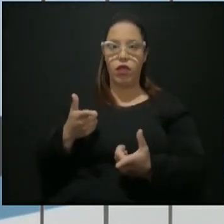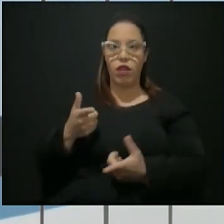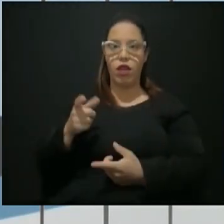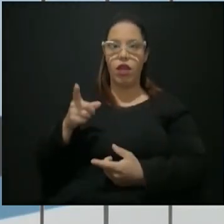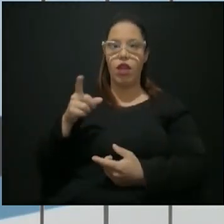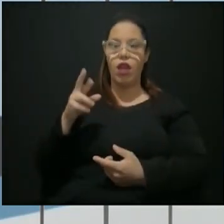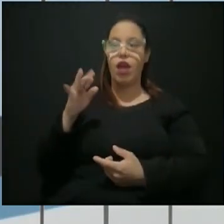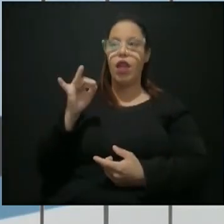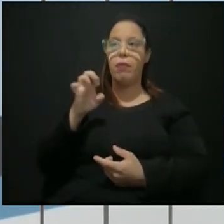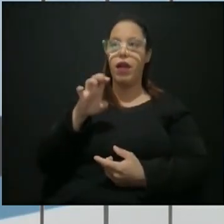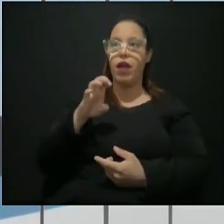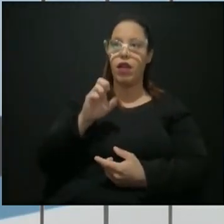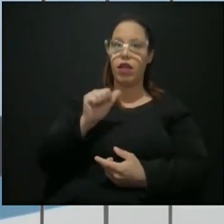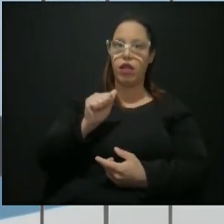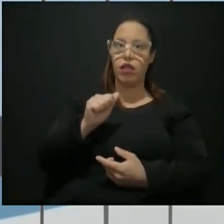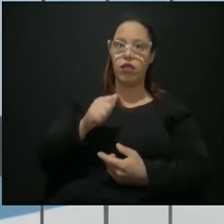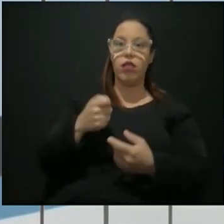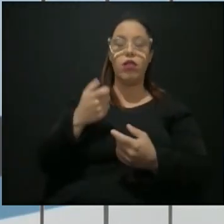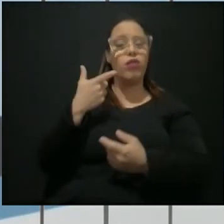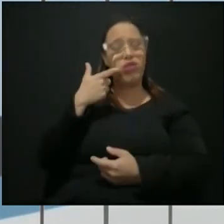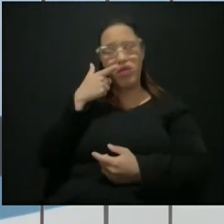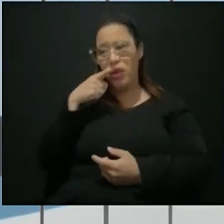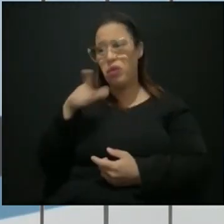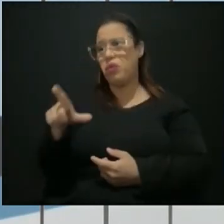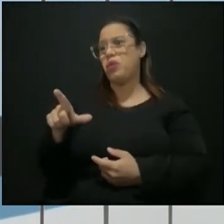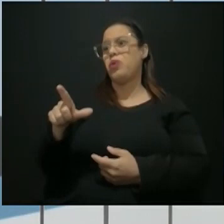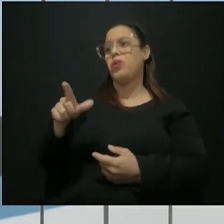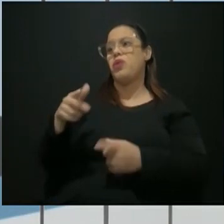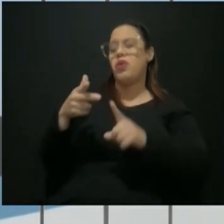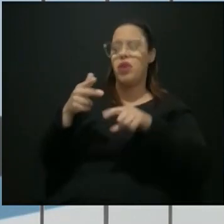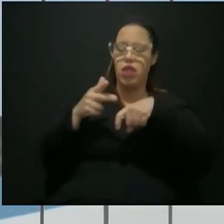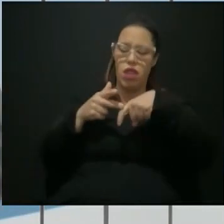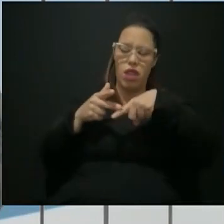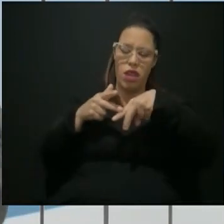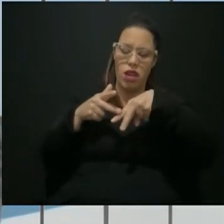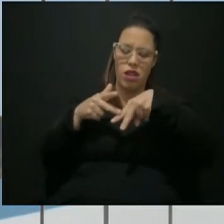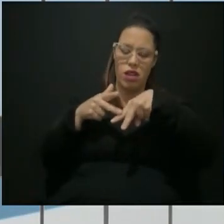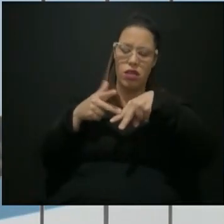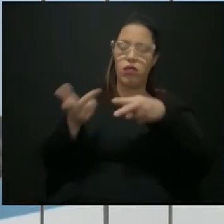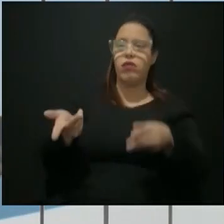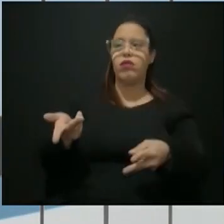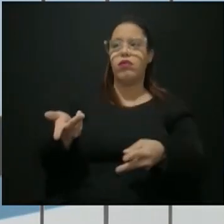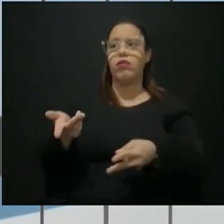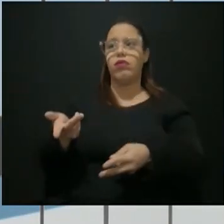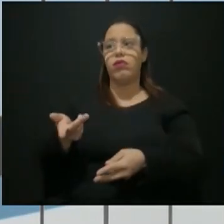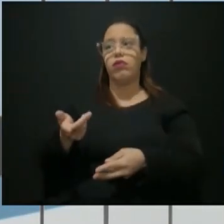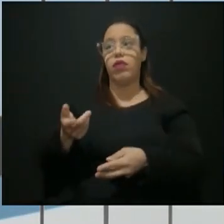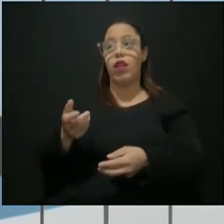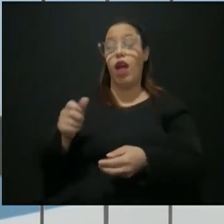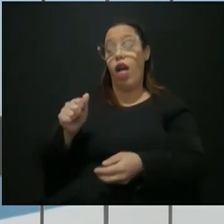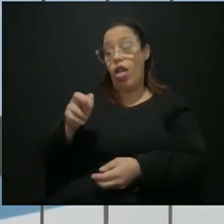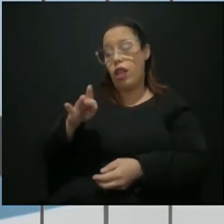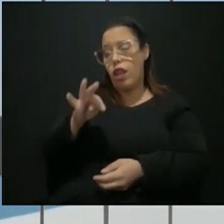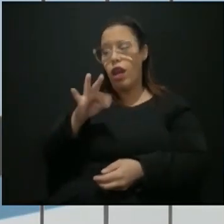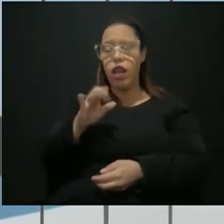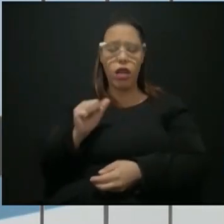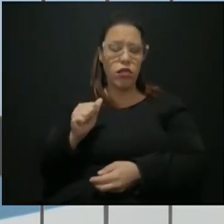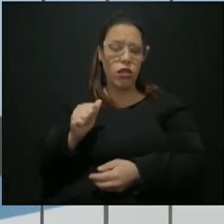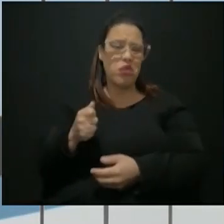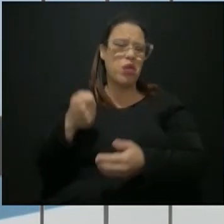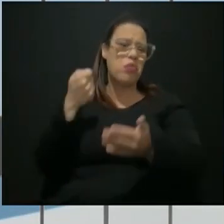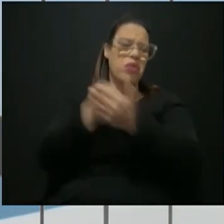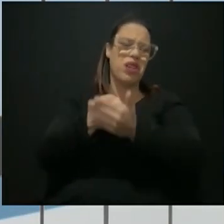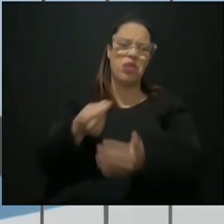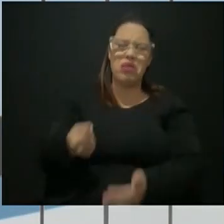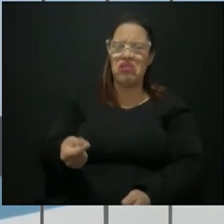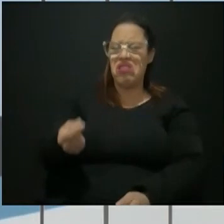não vai competir mais em razão da lesão no joelho. Então, muita gente quer ter o aspecto de atleta, mas vai pagar um preço muito caro, né?